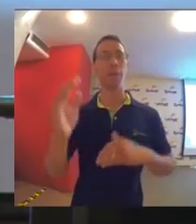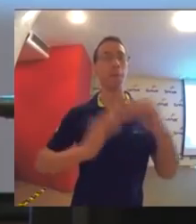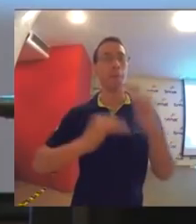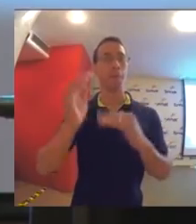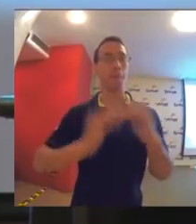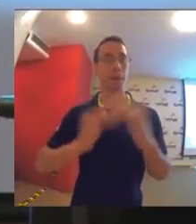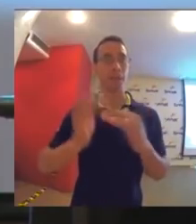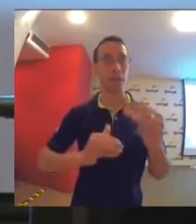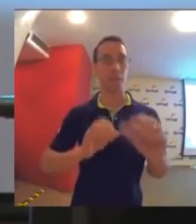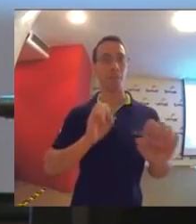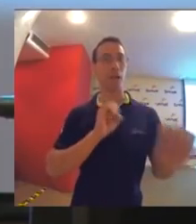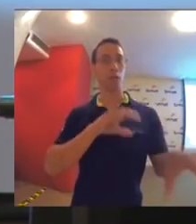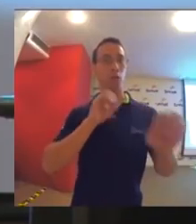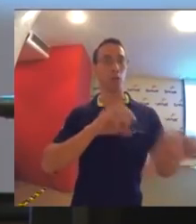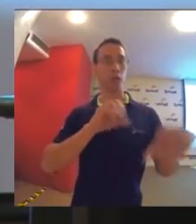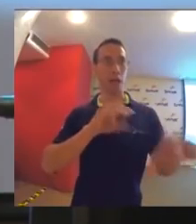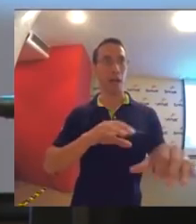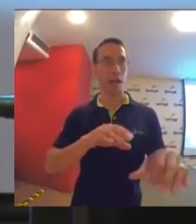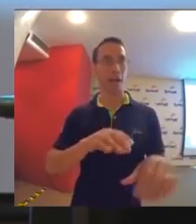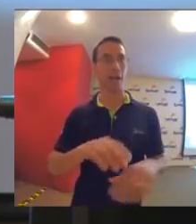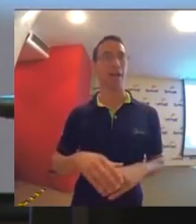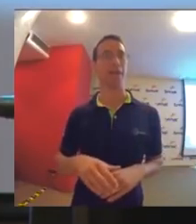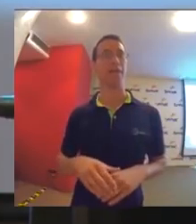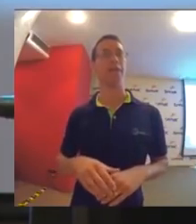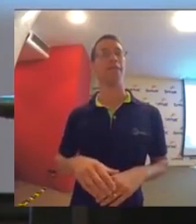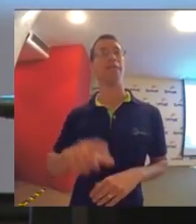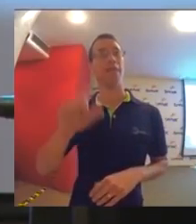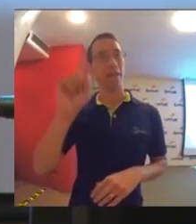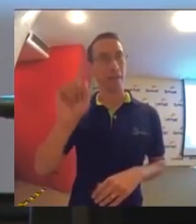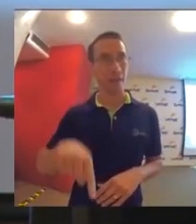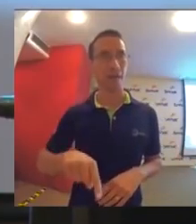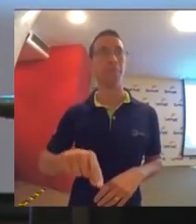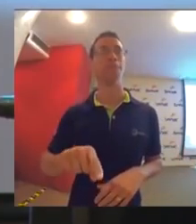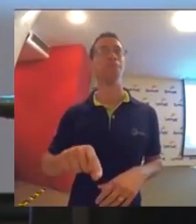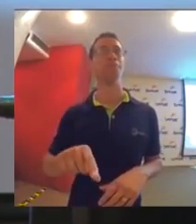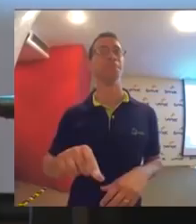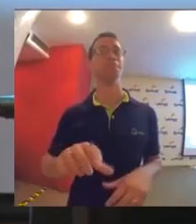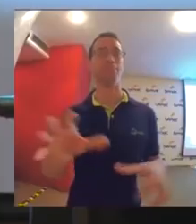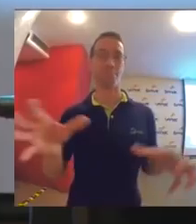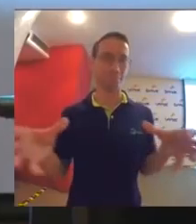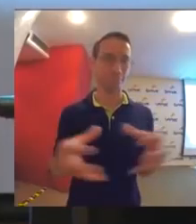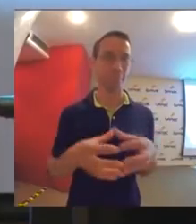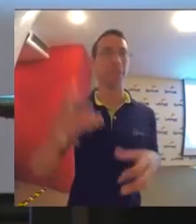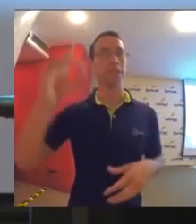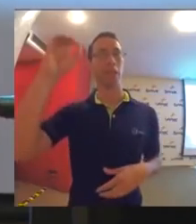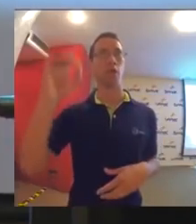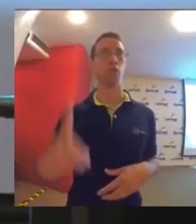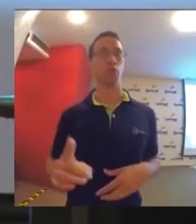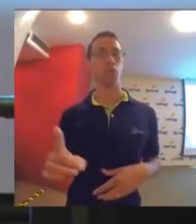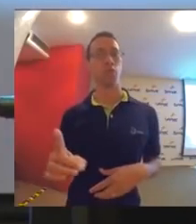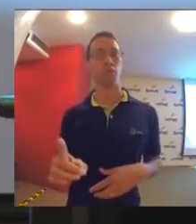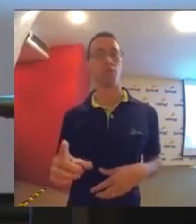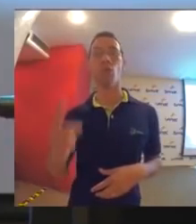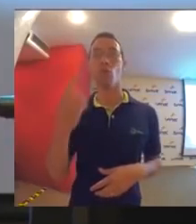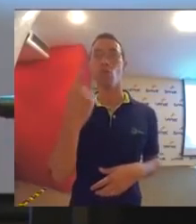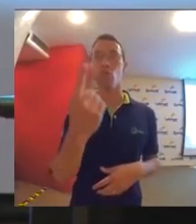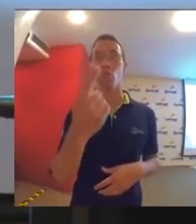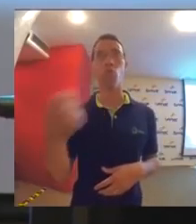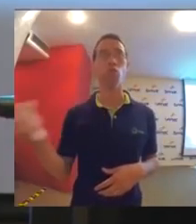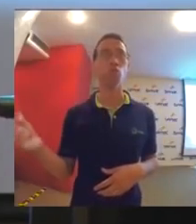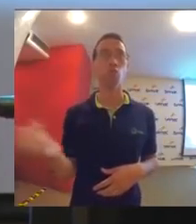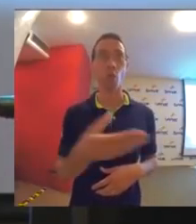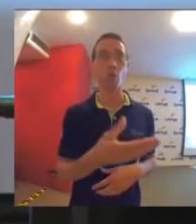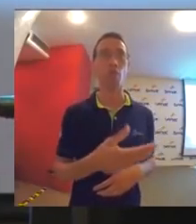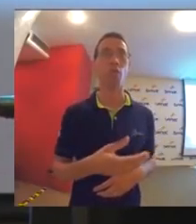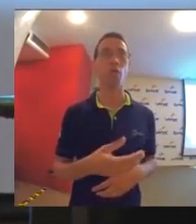o educare latino, ela comporta-se, a partir daí, como um nodo de uma